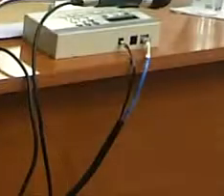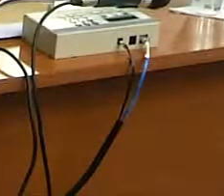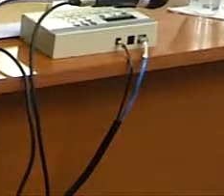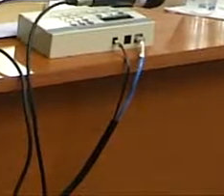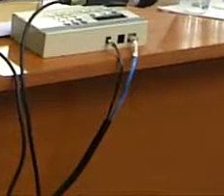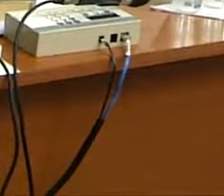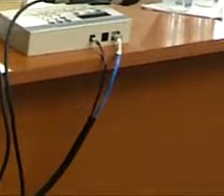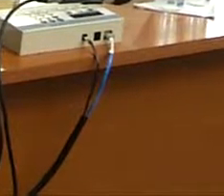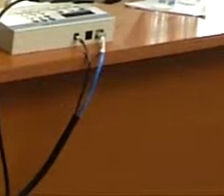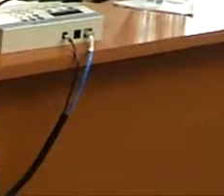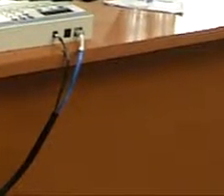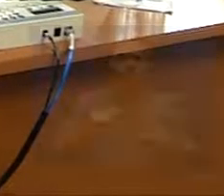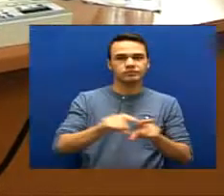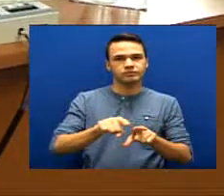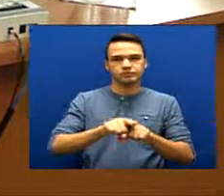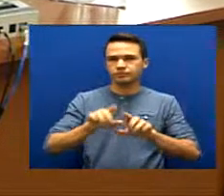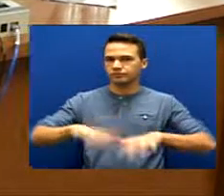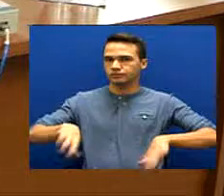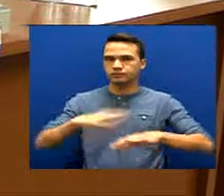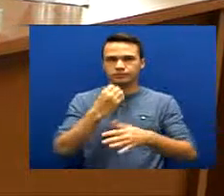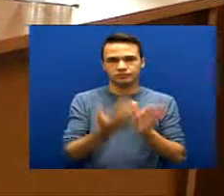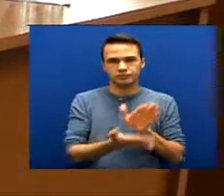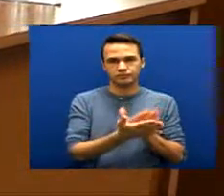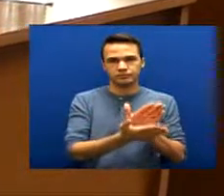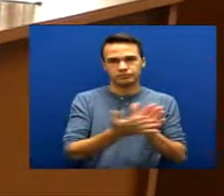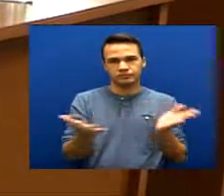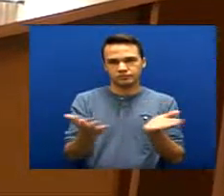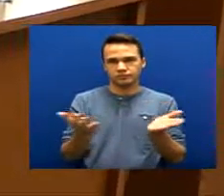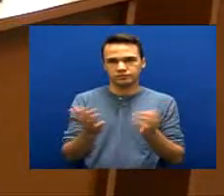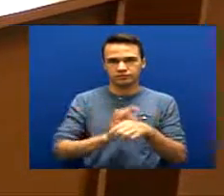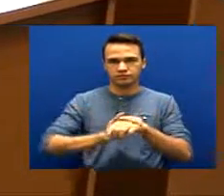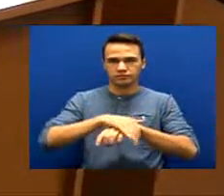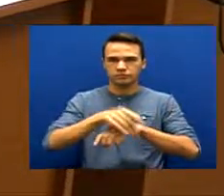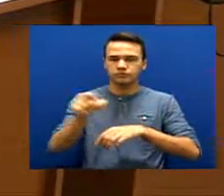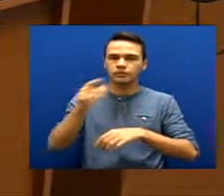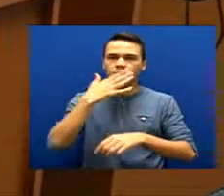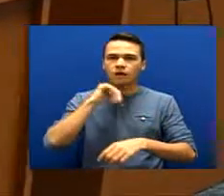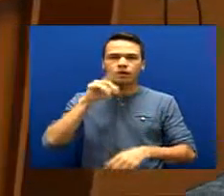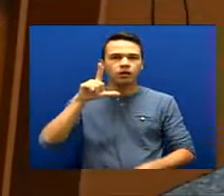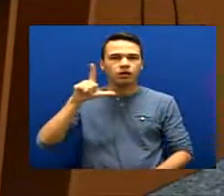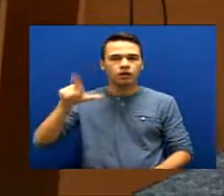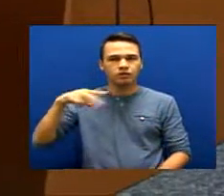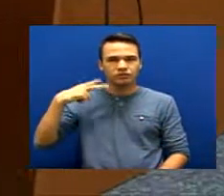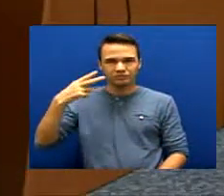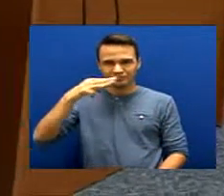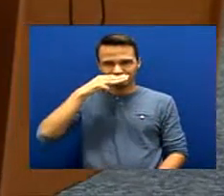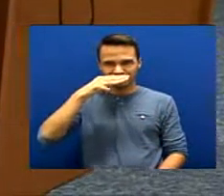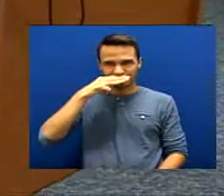Gostaríamos de convidar o pastor, o vereador Carlos Leite, para tomar assento também na mesa principal.